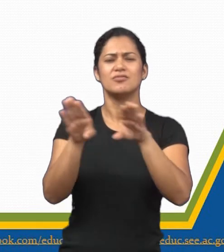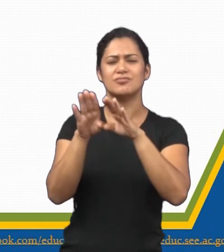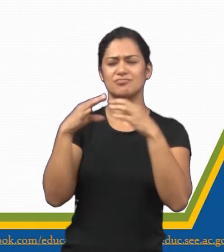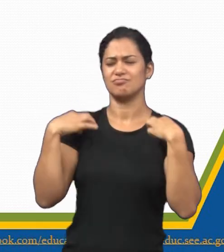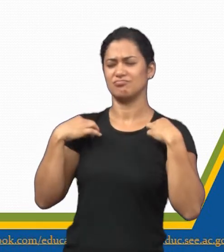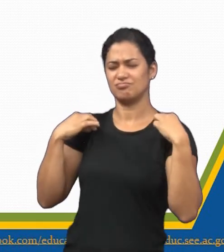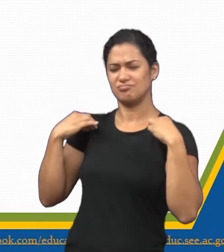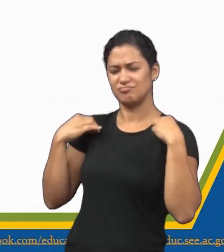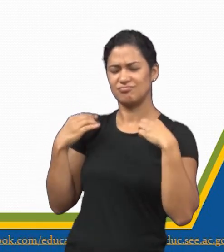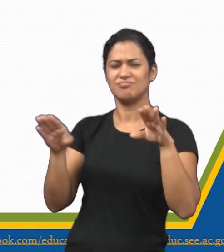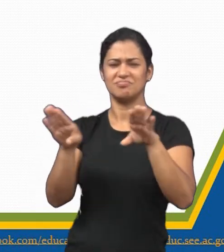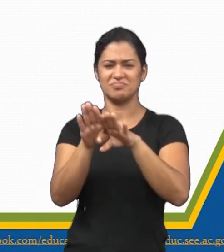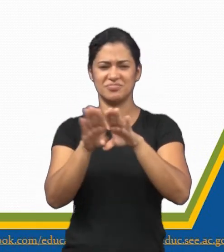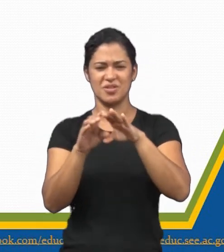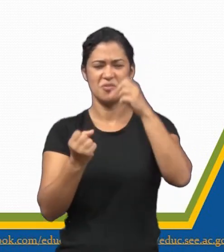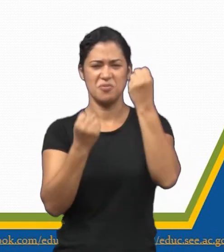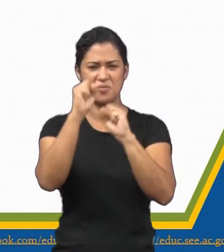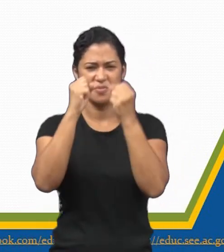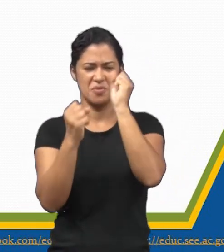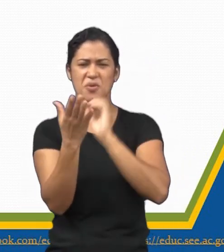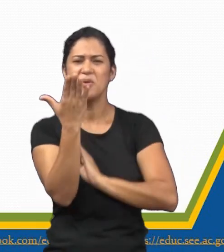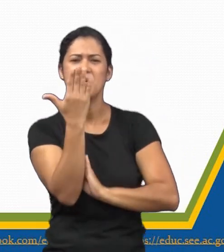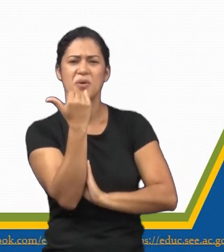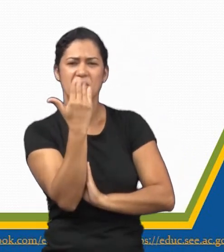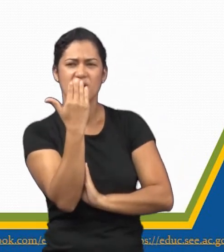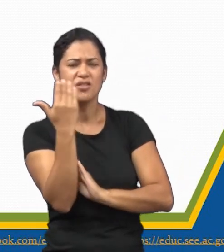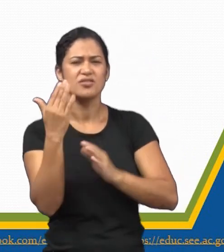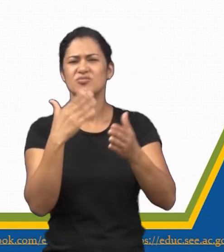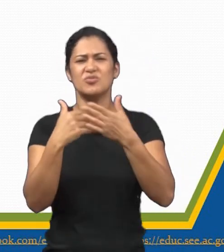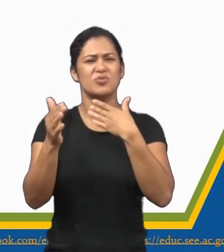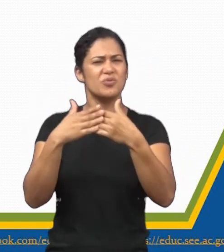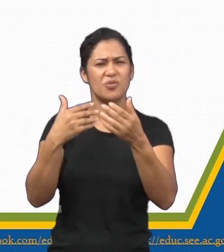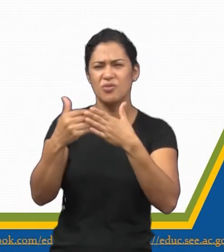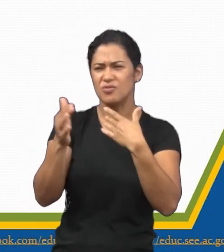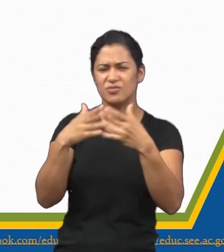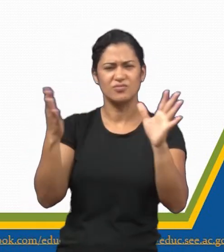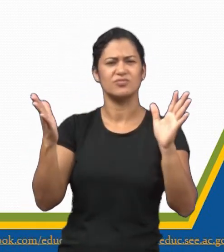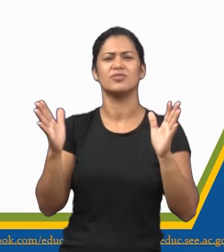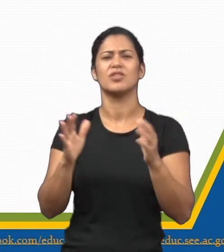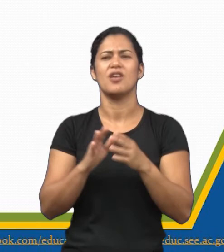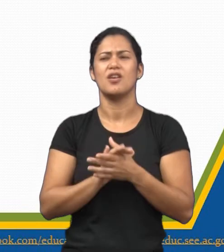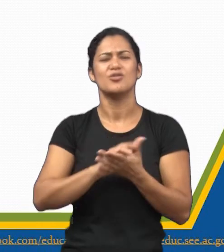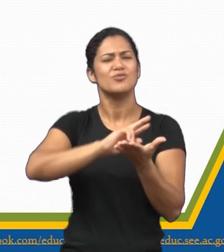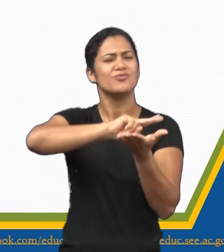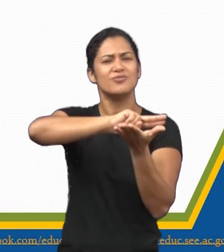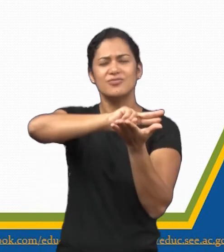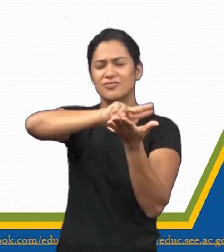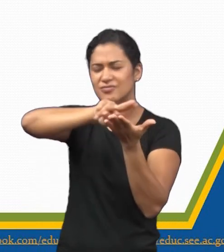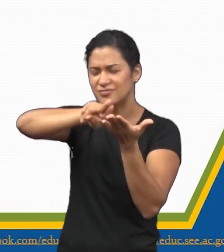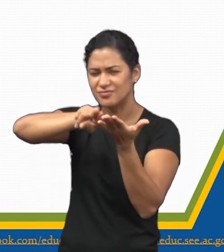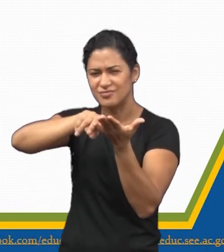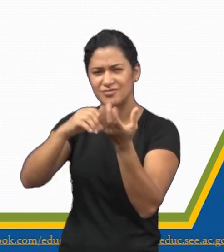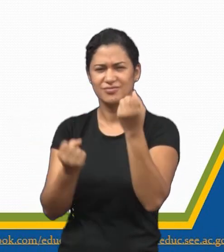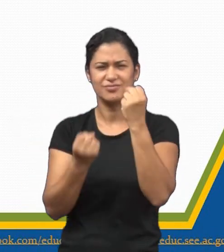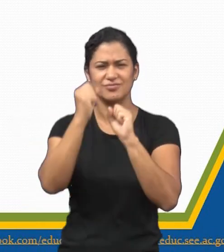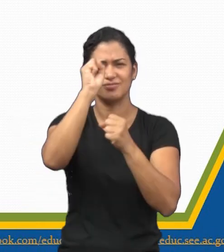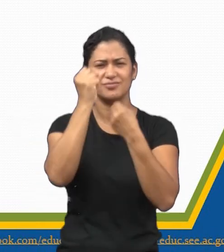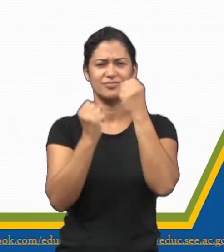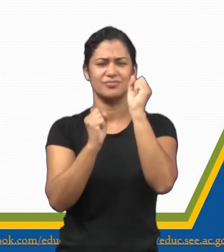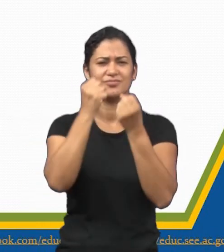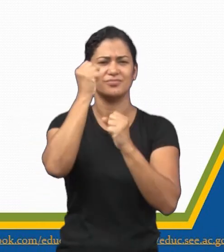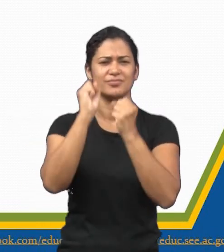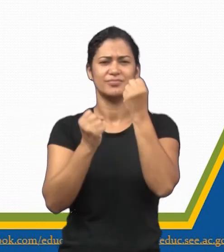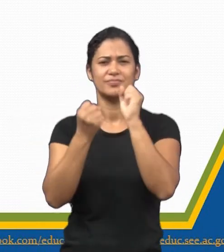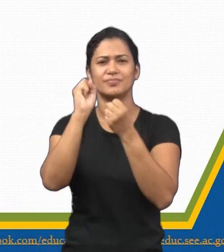de alimentos, né? Indústria de alimentos, fábrica de utensílios domésticos, fábrica de